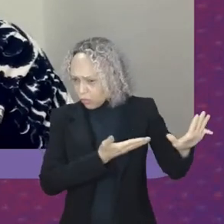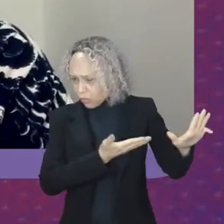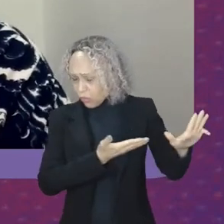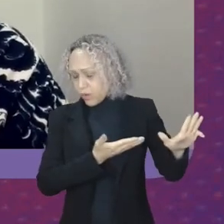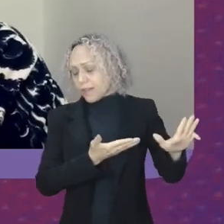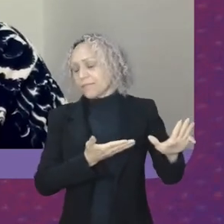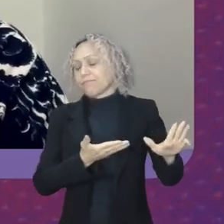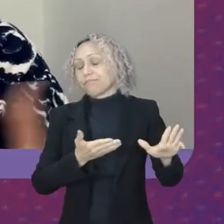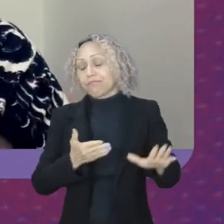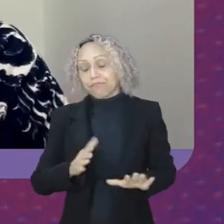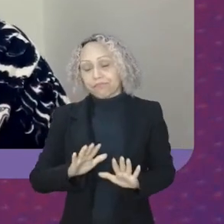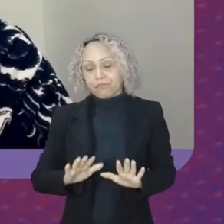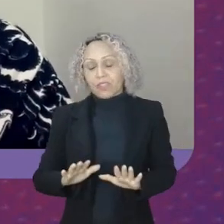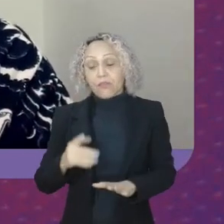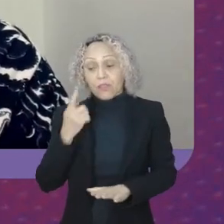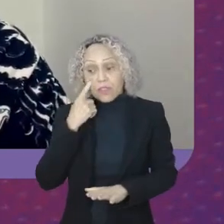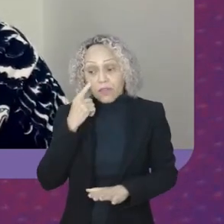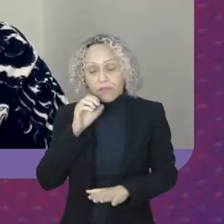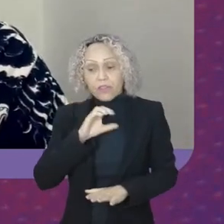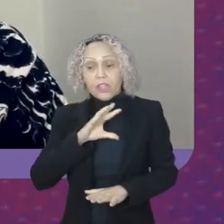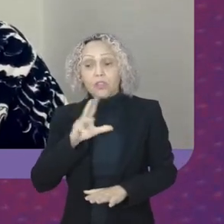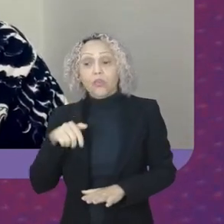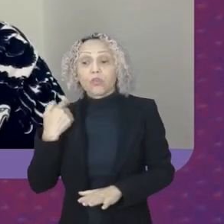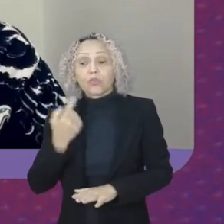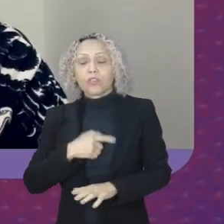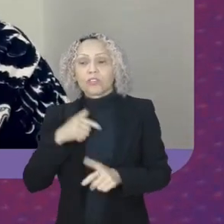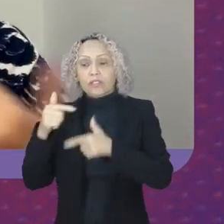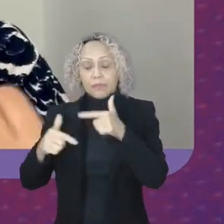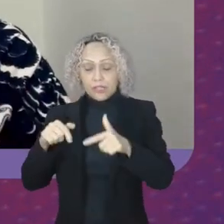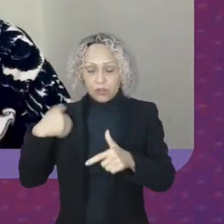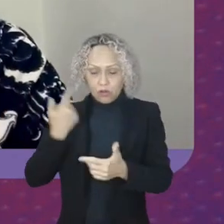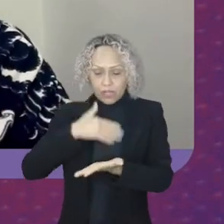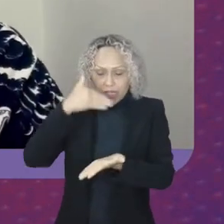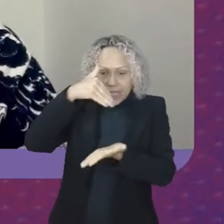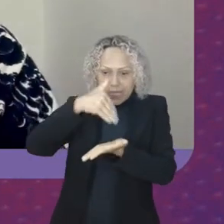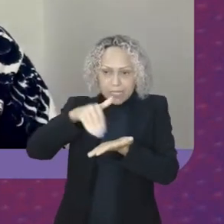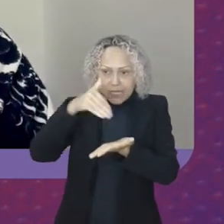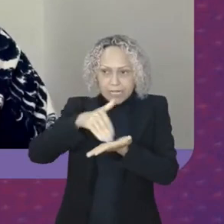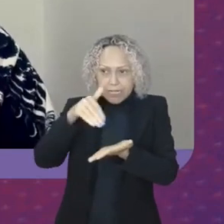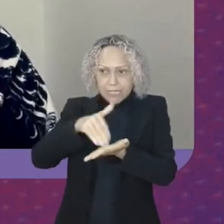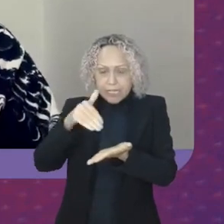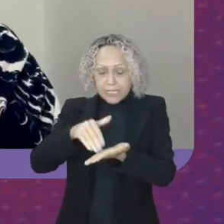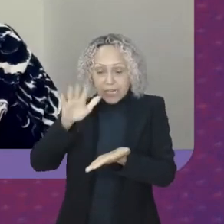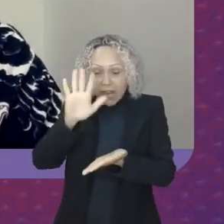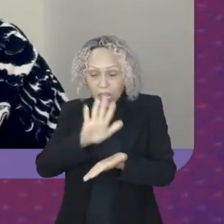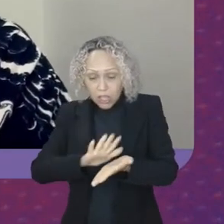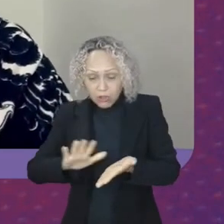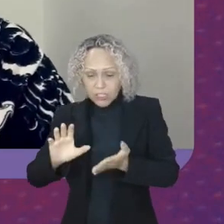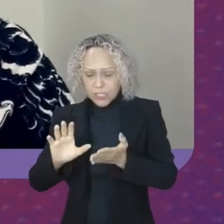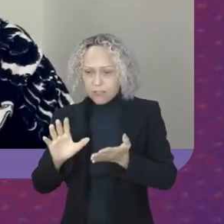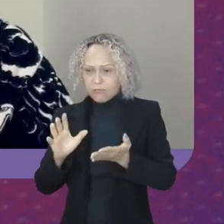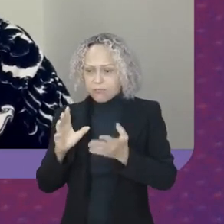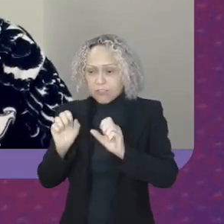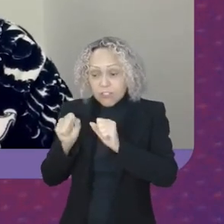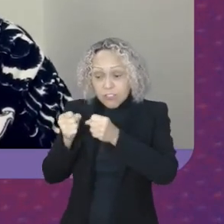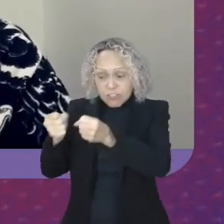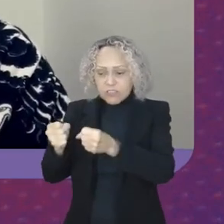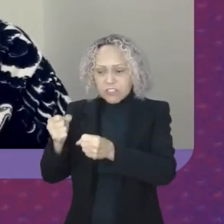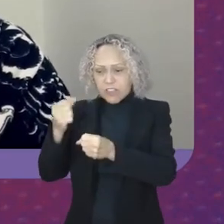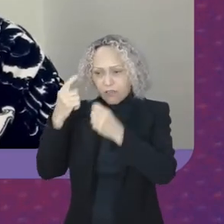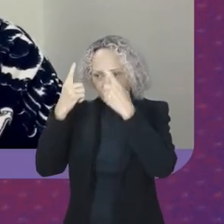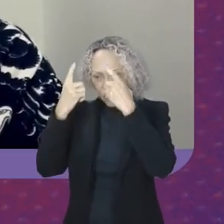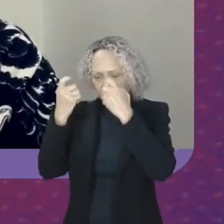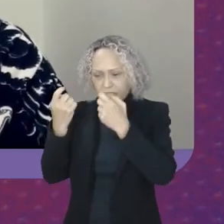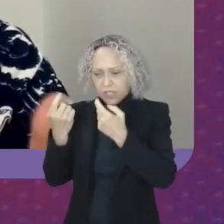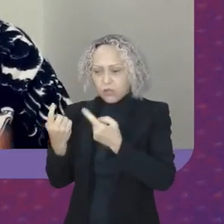da Secretaria de Enfrentamento à Violência contra as Mulheres, seguiremos firmes na luta pela consolidação